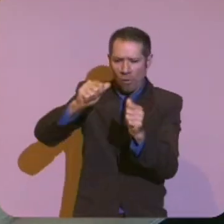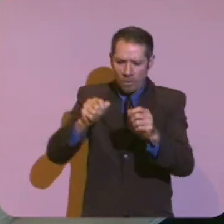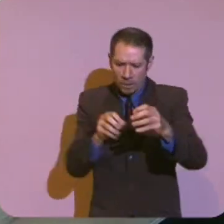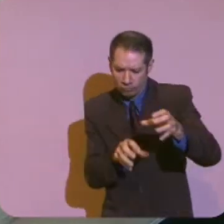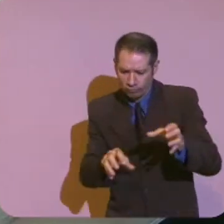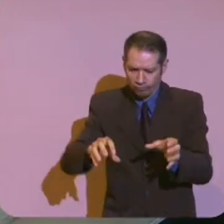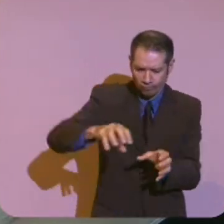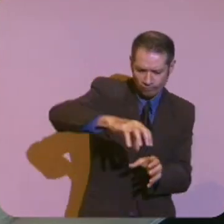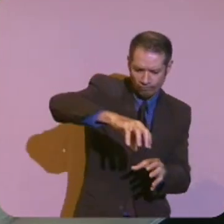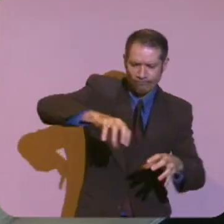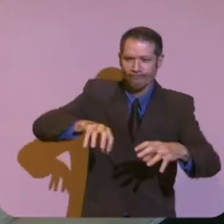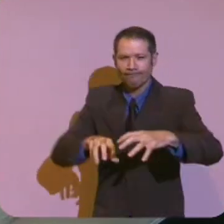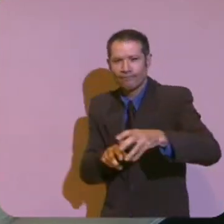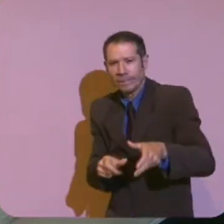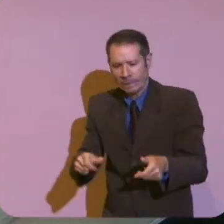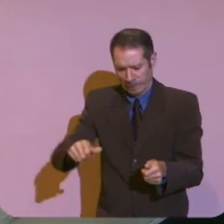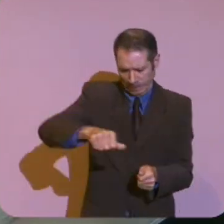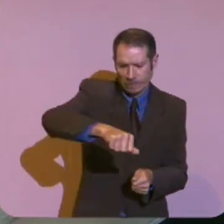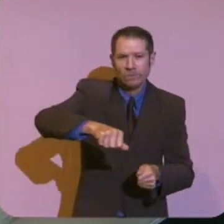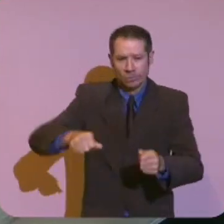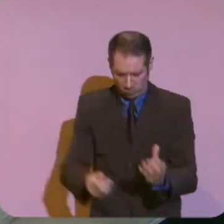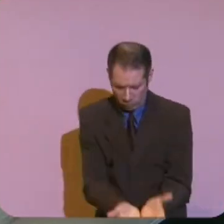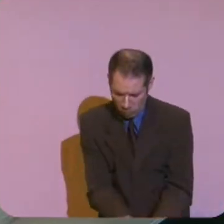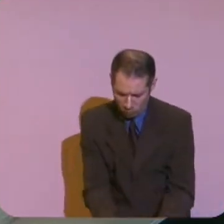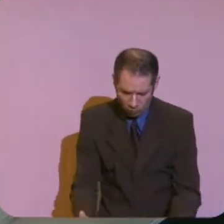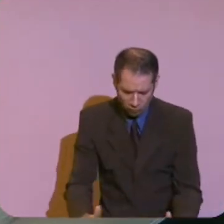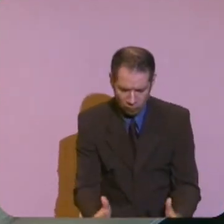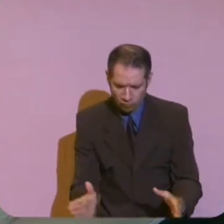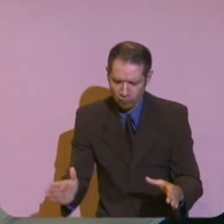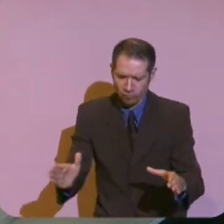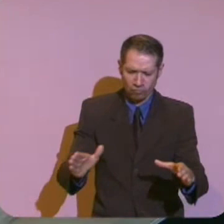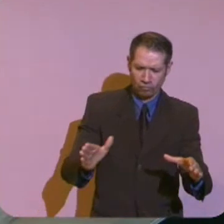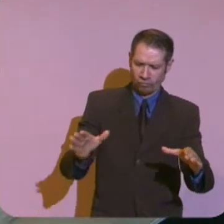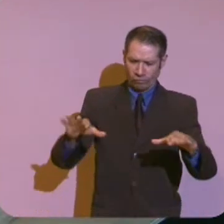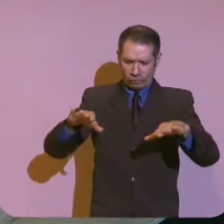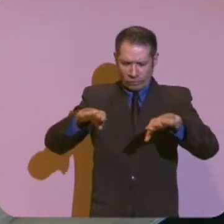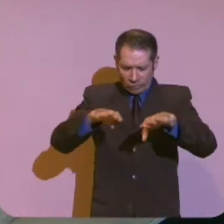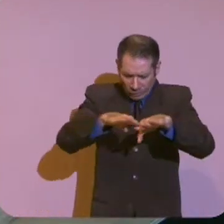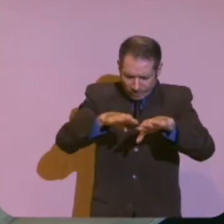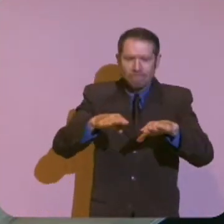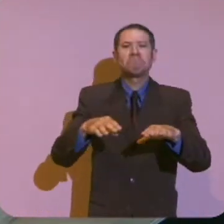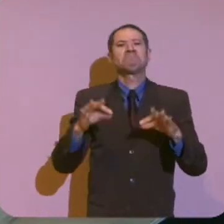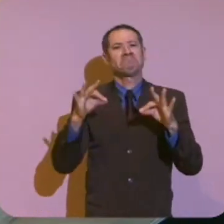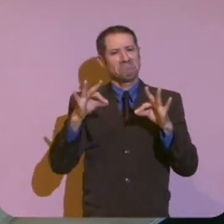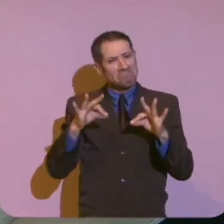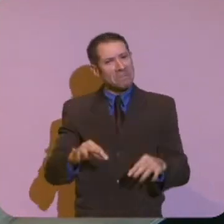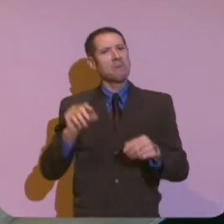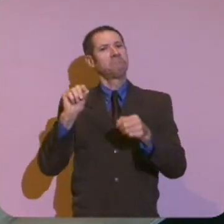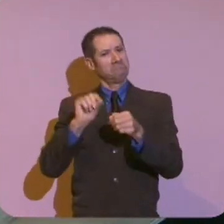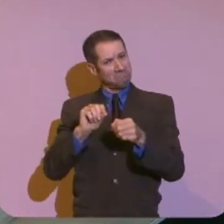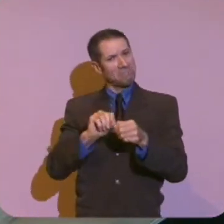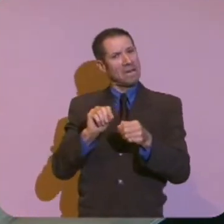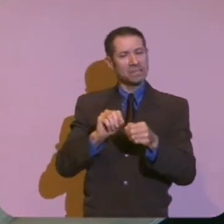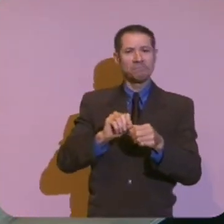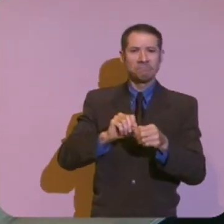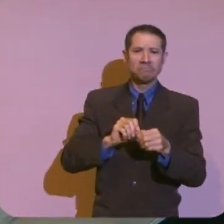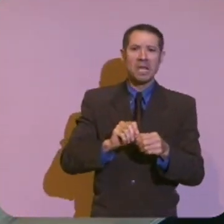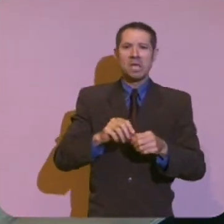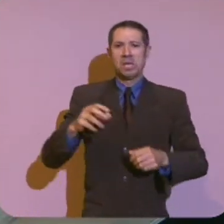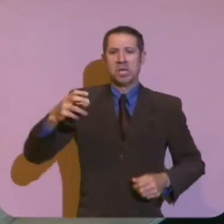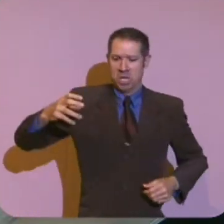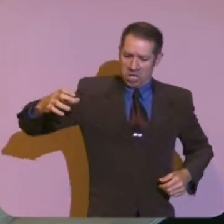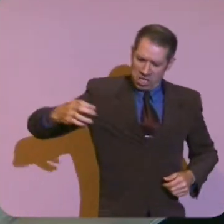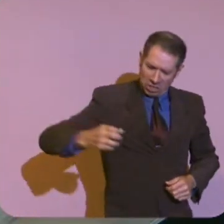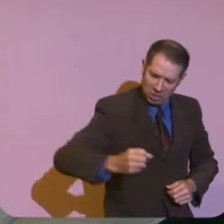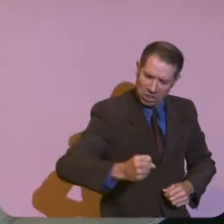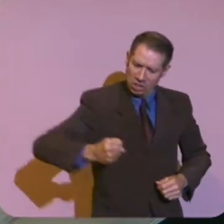à cerâmica, dando forma a tudo aquilo que ele tinha em mente fazer. Se era um jarro maior, se